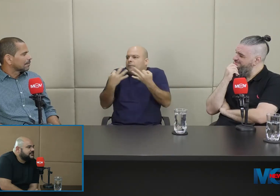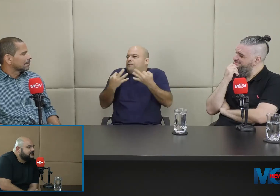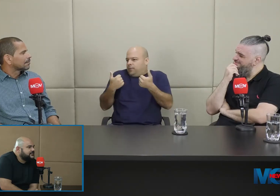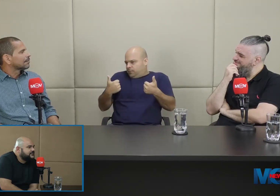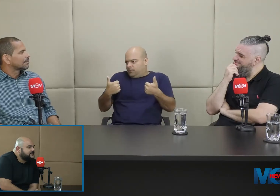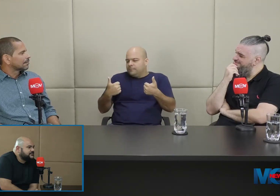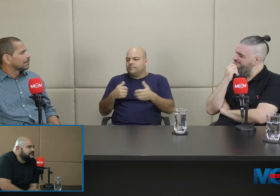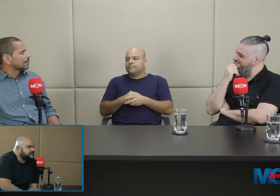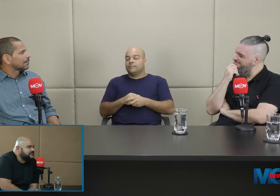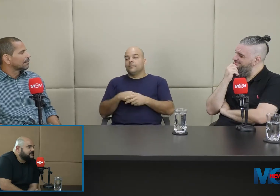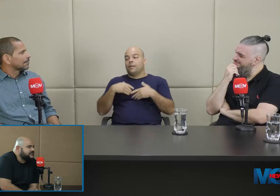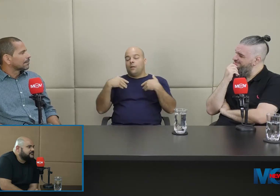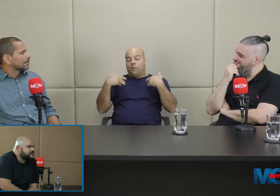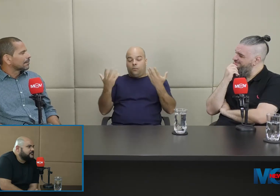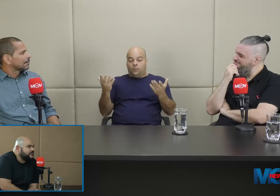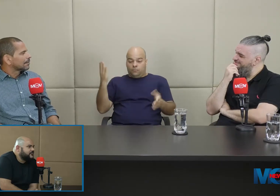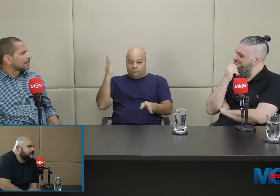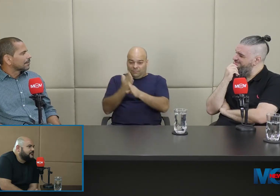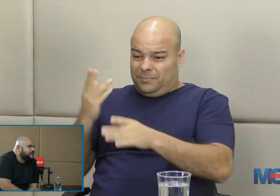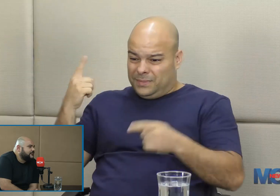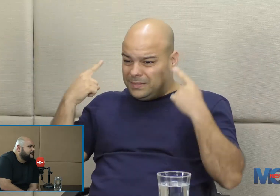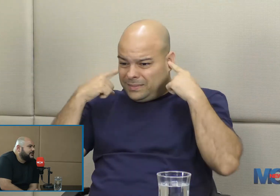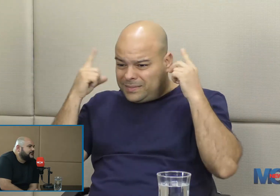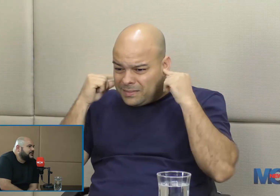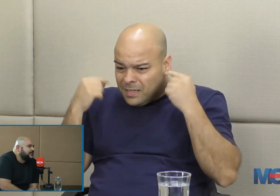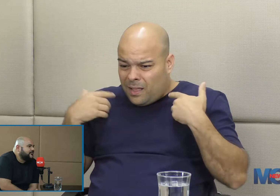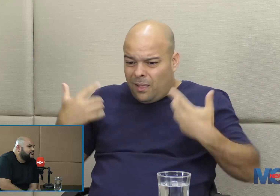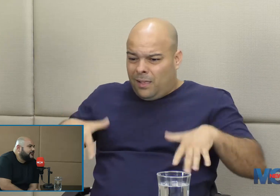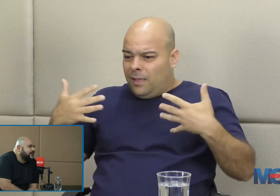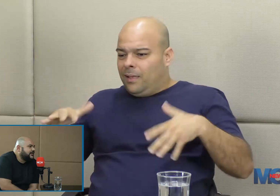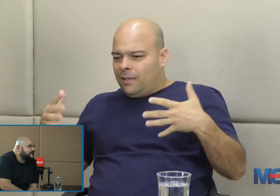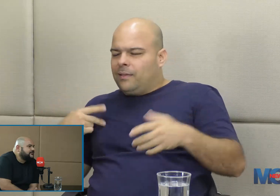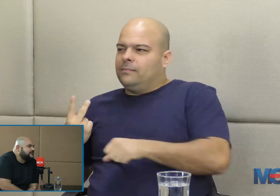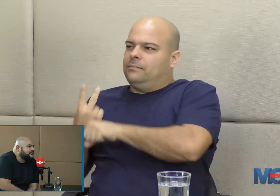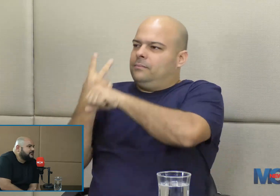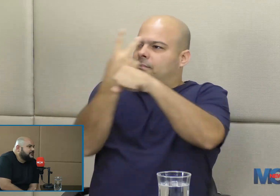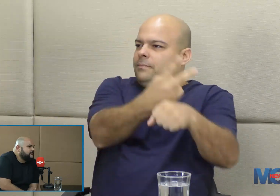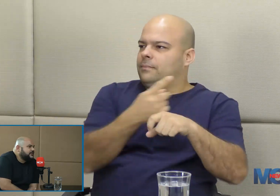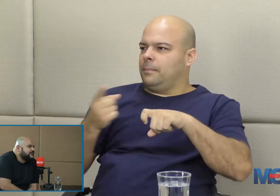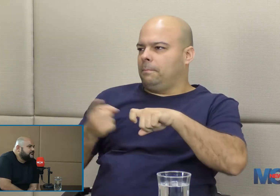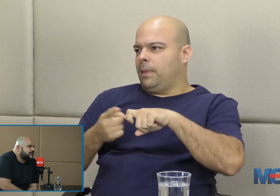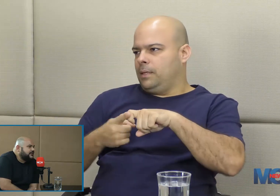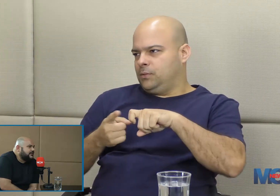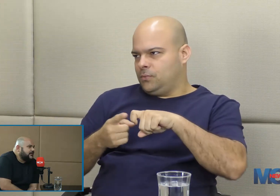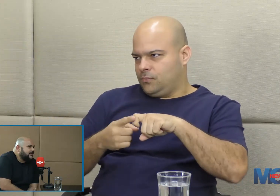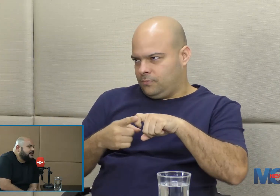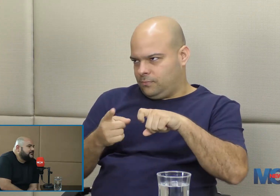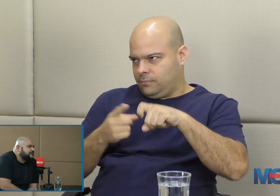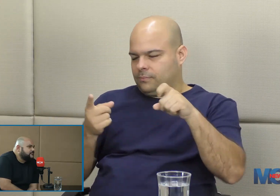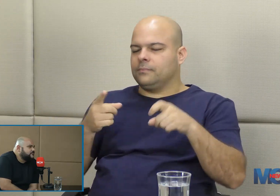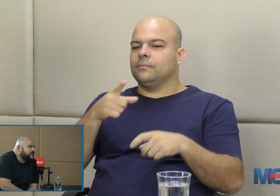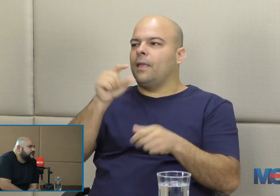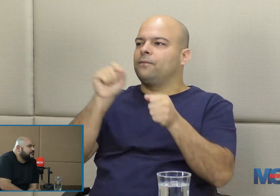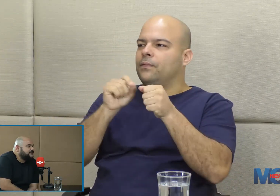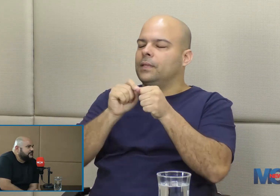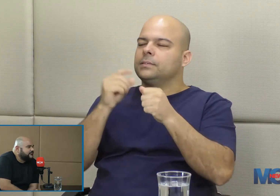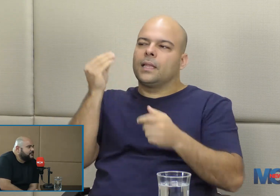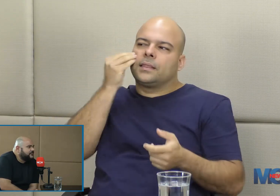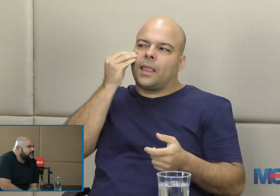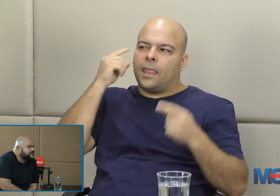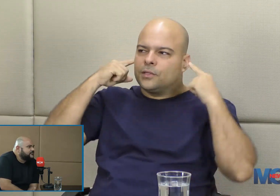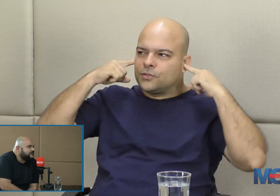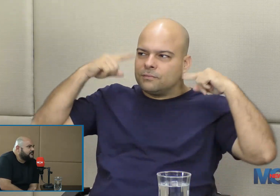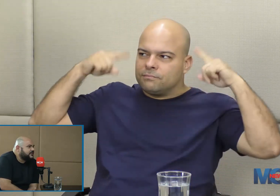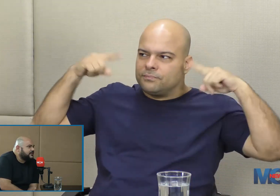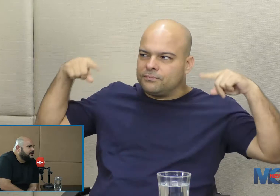outras características, entendeu? Tipo o paladar, o olfato e por aí vai. Aí pegou e levou para